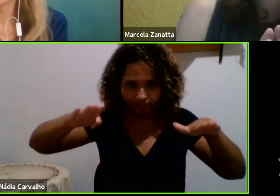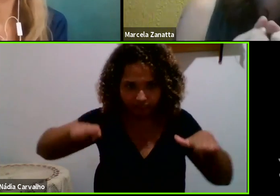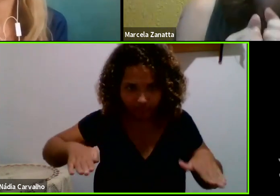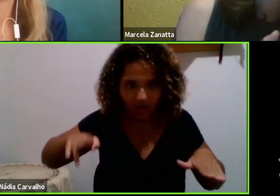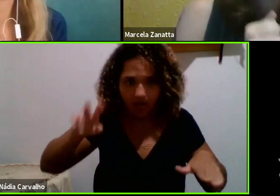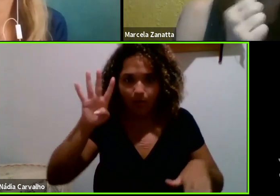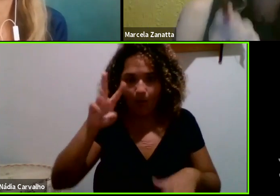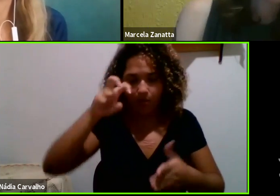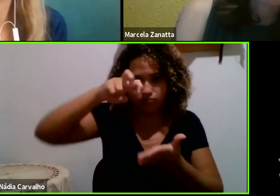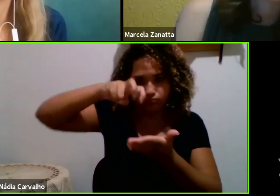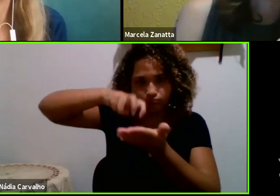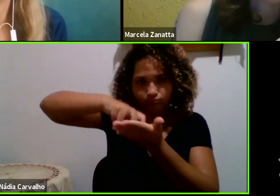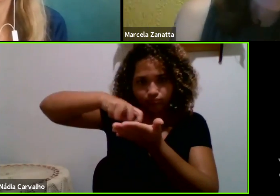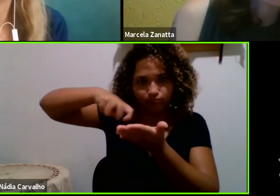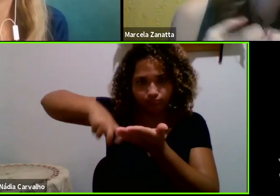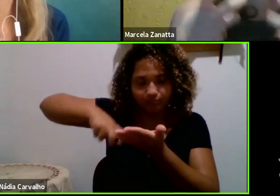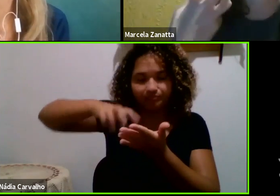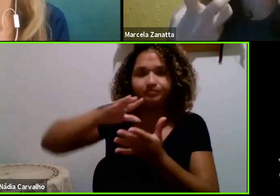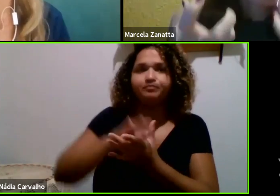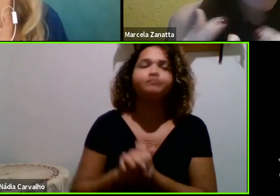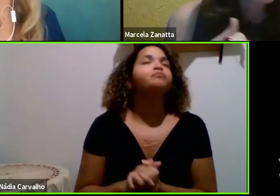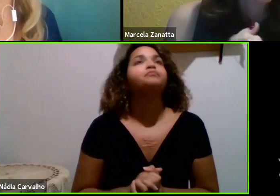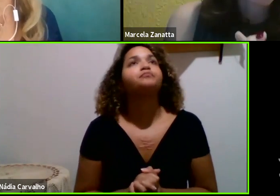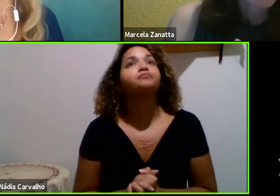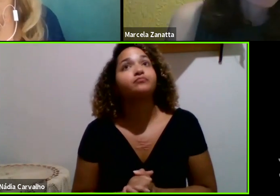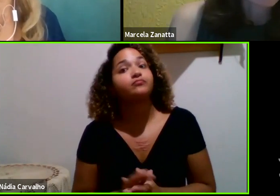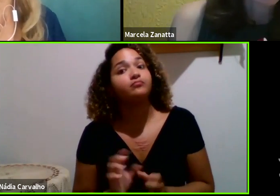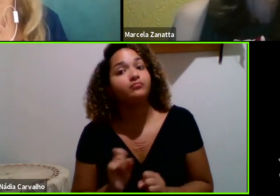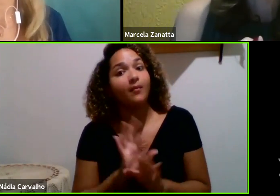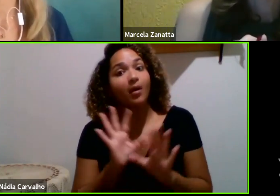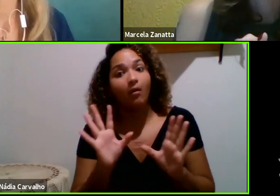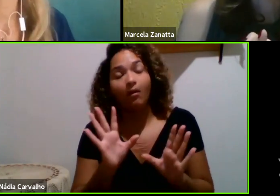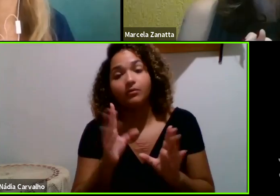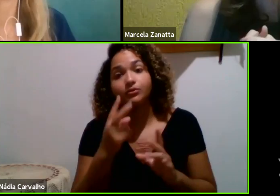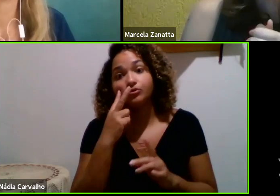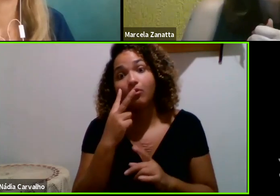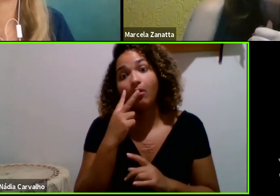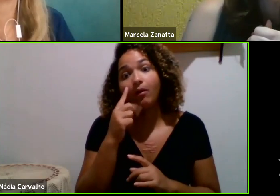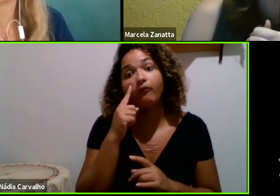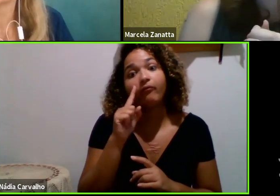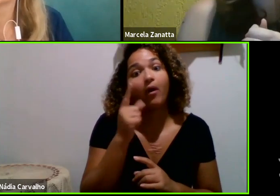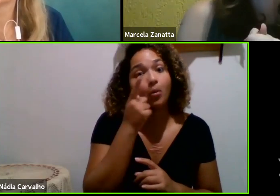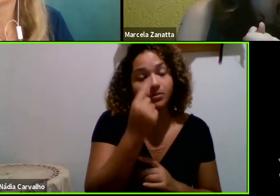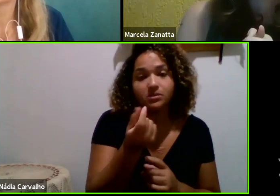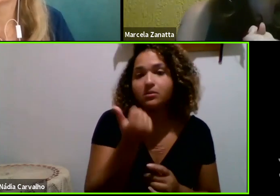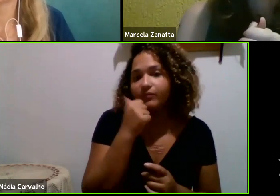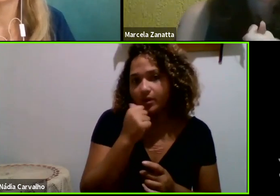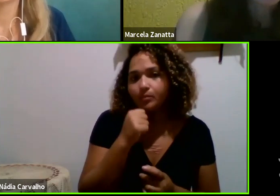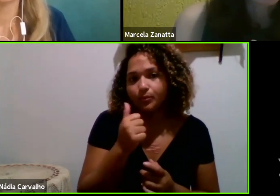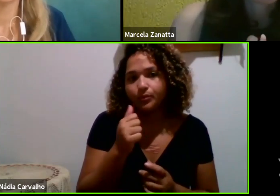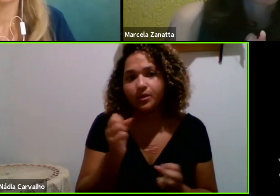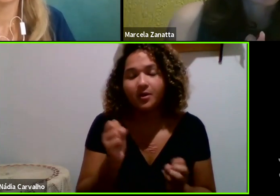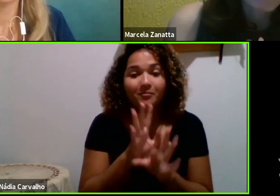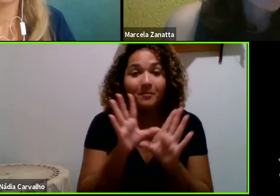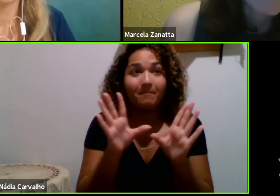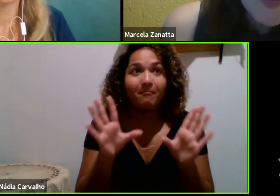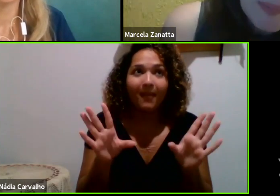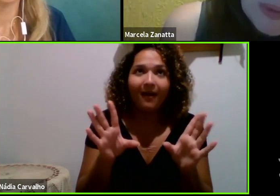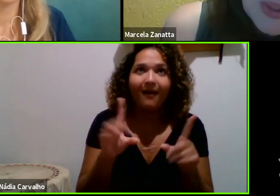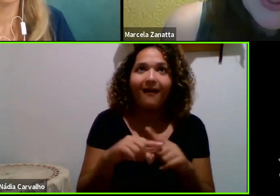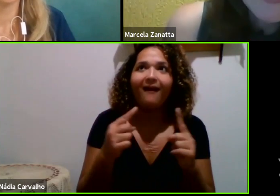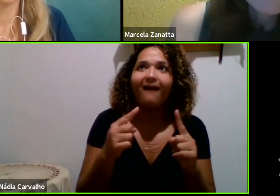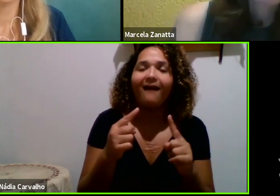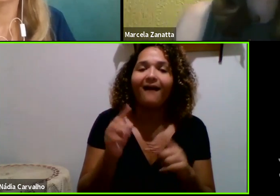novamente, dependendo da tolerância da mulher, é claro que ela vai estar com mais contração, mas a gente usa muito como um apoio para que ela faça